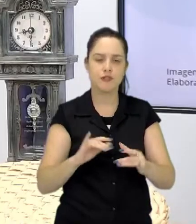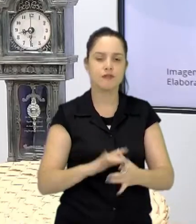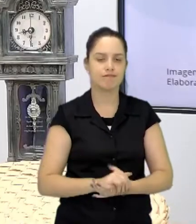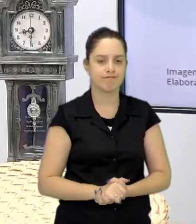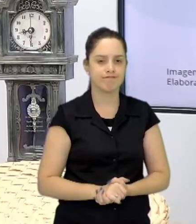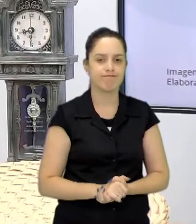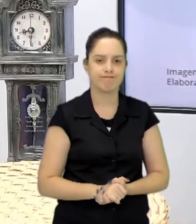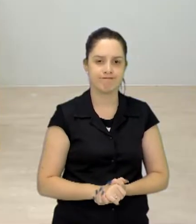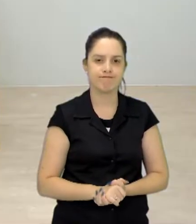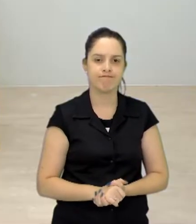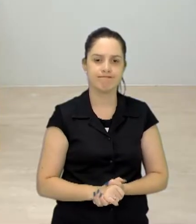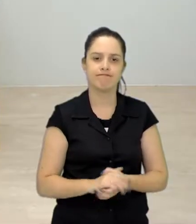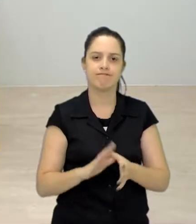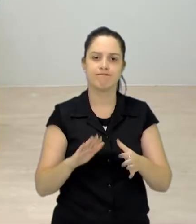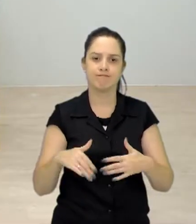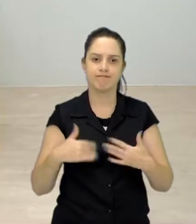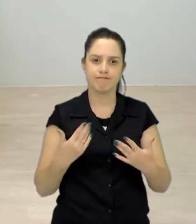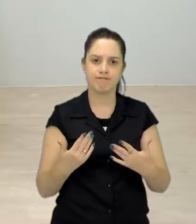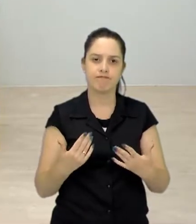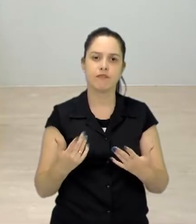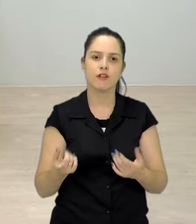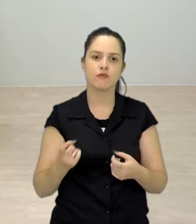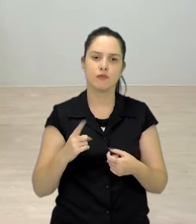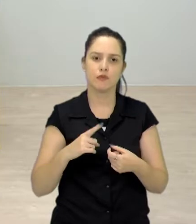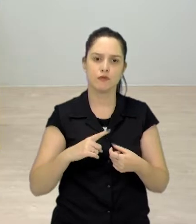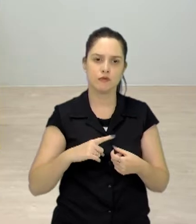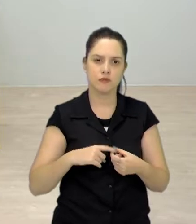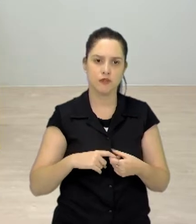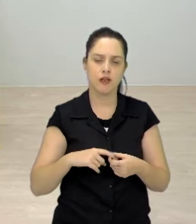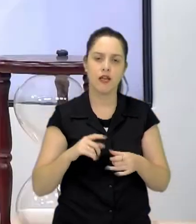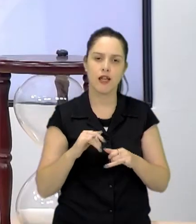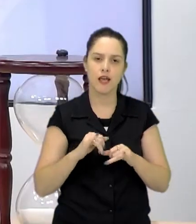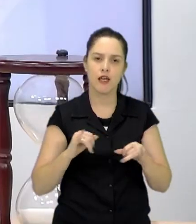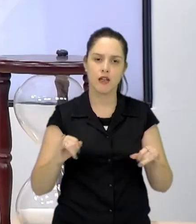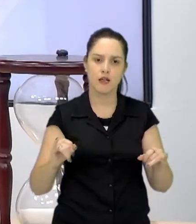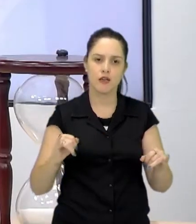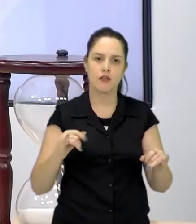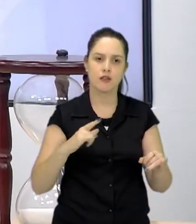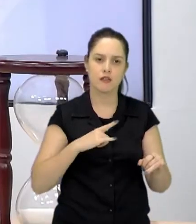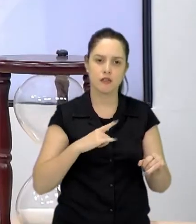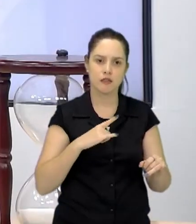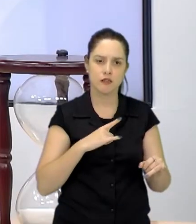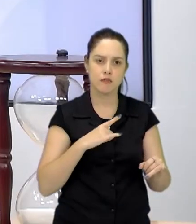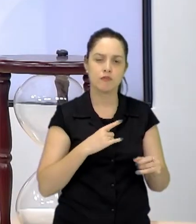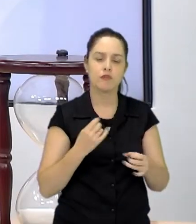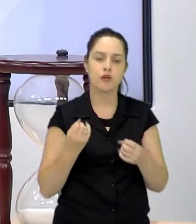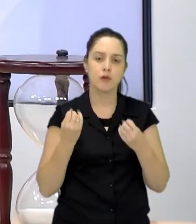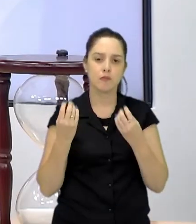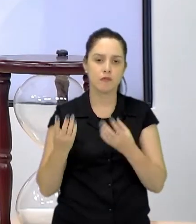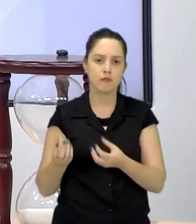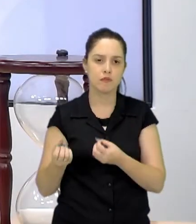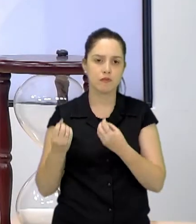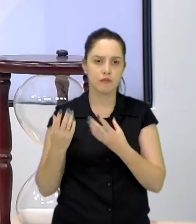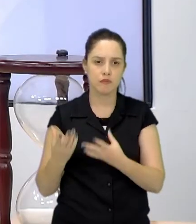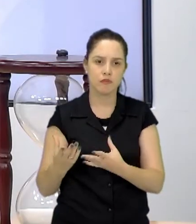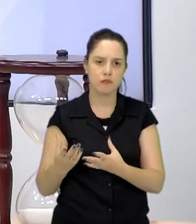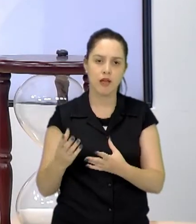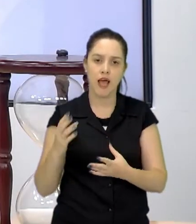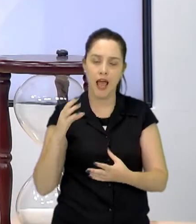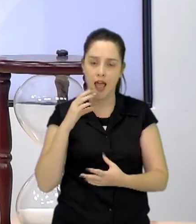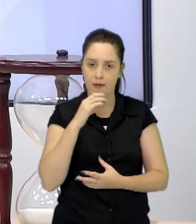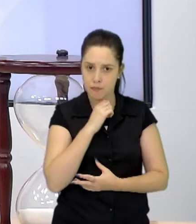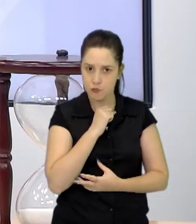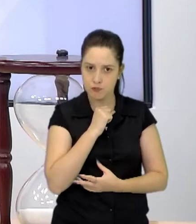mesmo. Então, voltando, né? A notícia, ela tem aí a finalidade de divulgar uma informação de modo rápido,